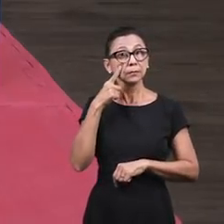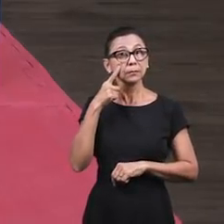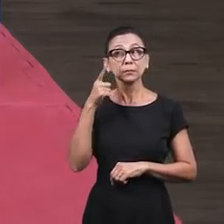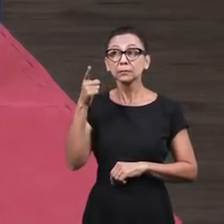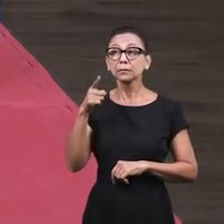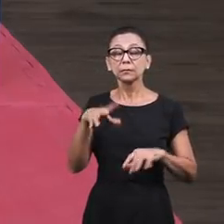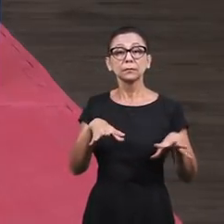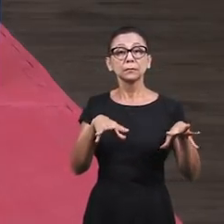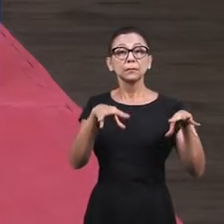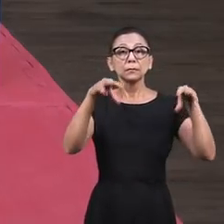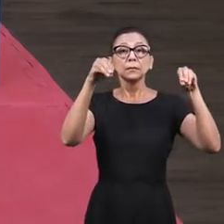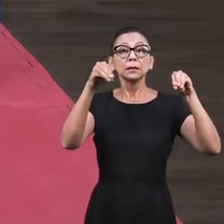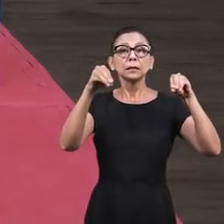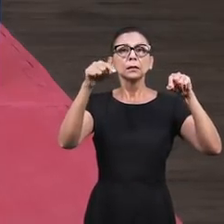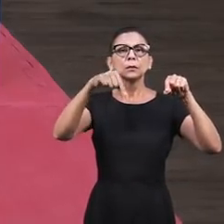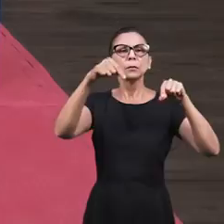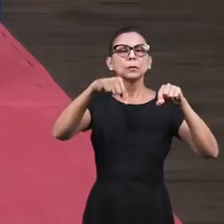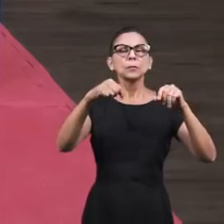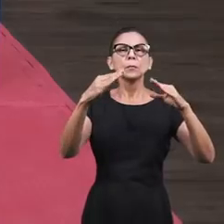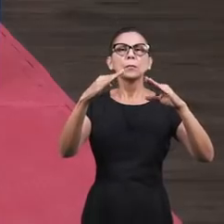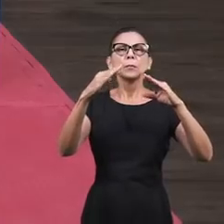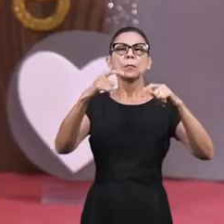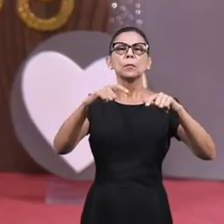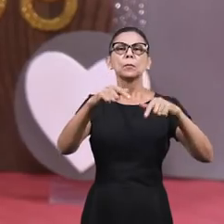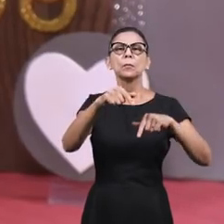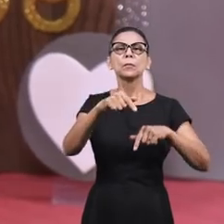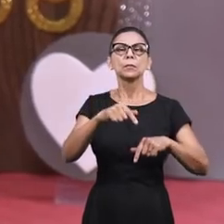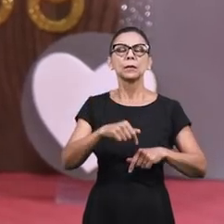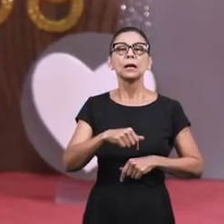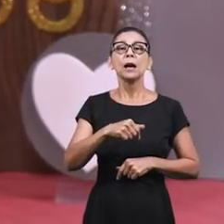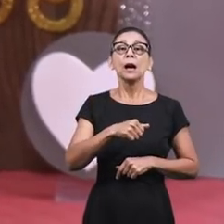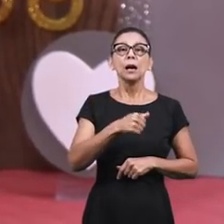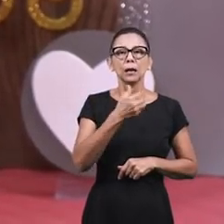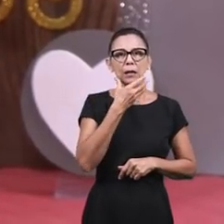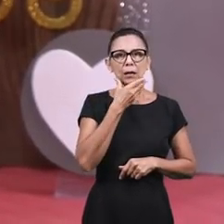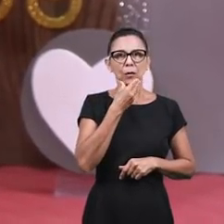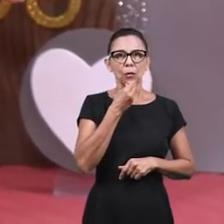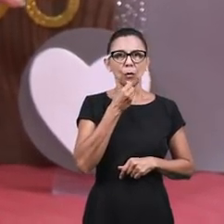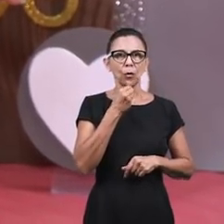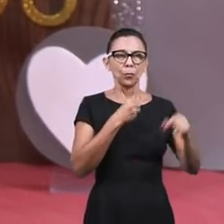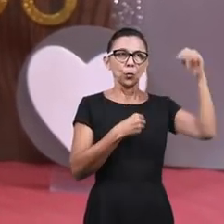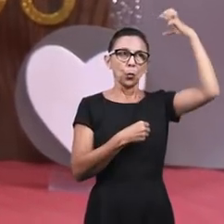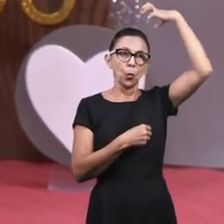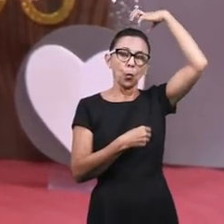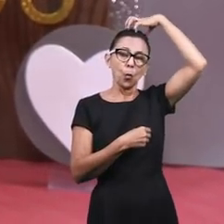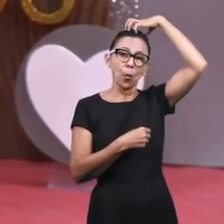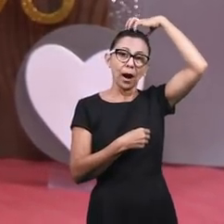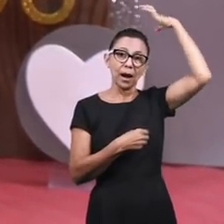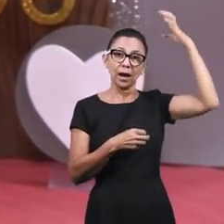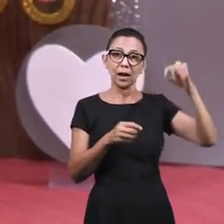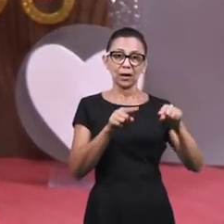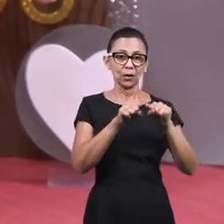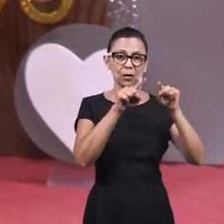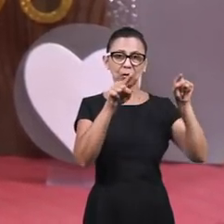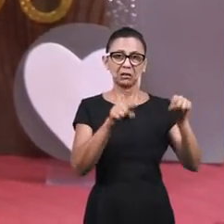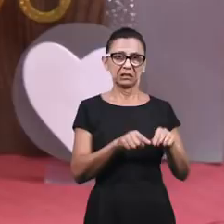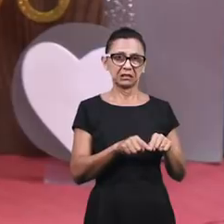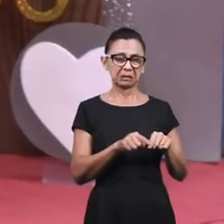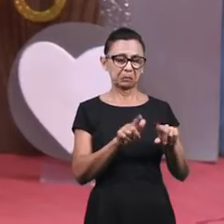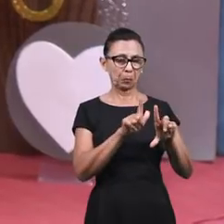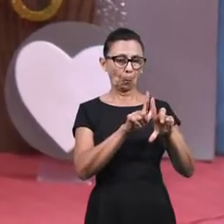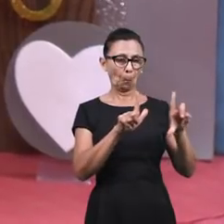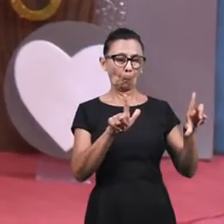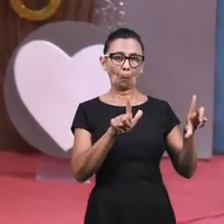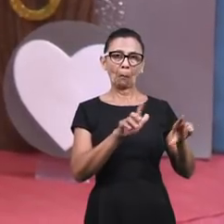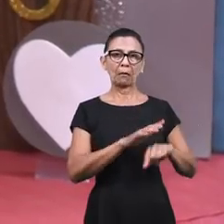aqui o palácio e nesse Palácio mora um rei o rei acabe olha ele aqui embaixo essa coração aqui